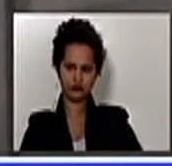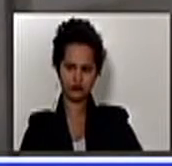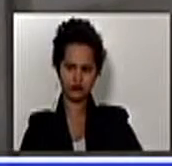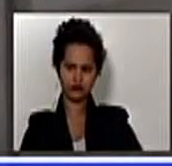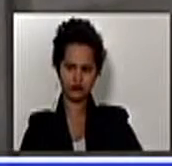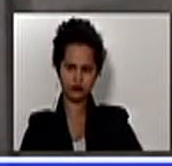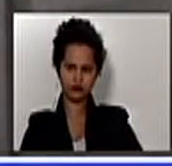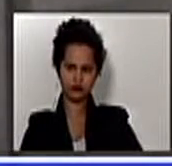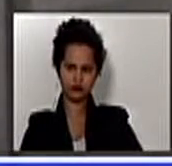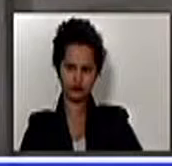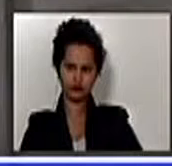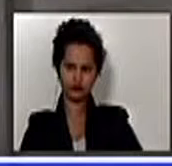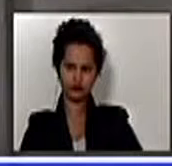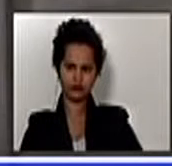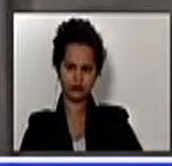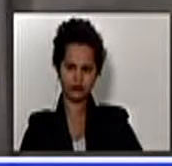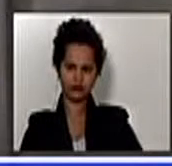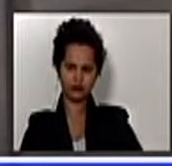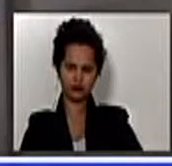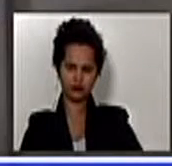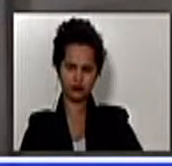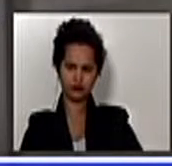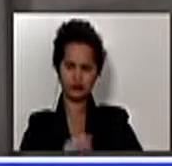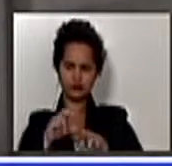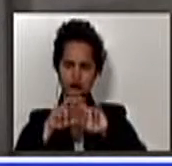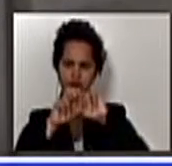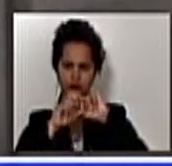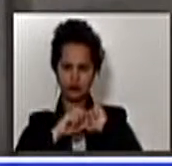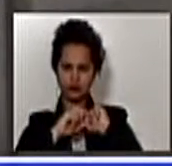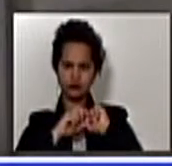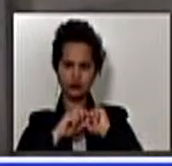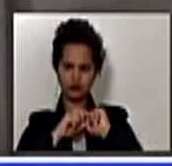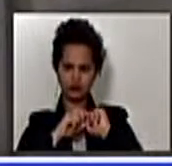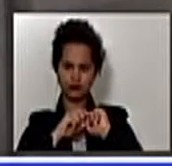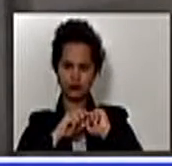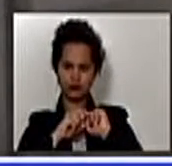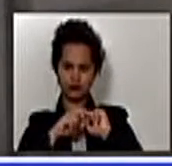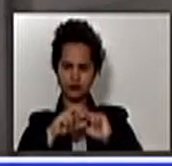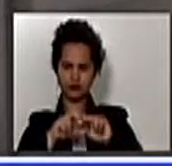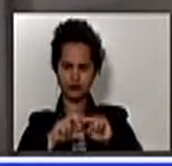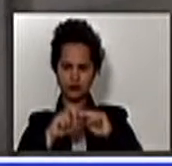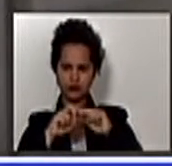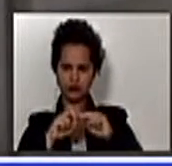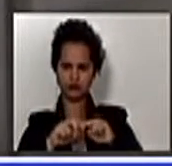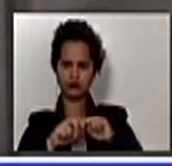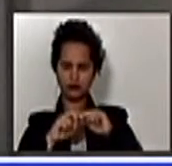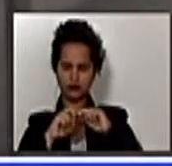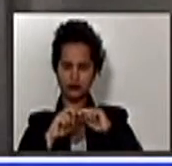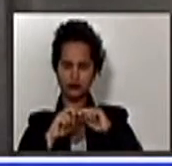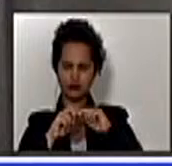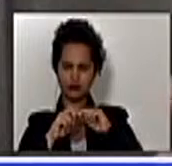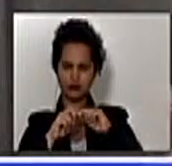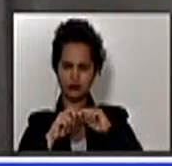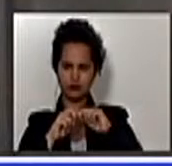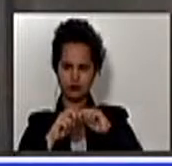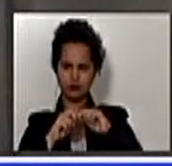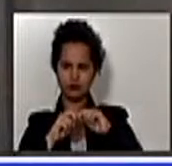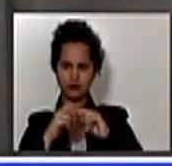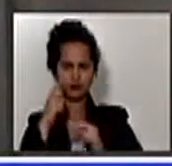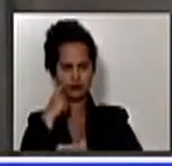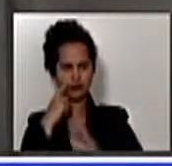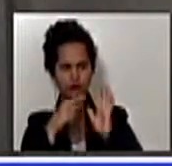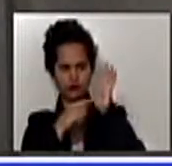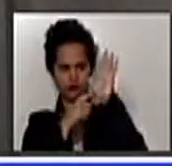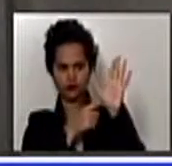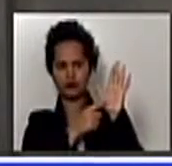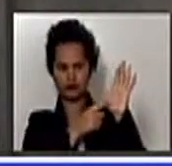Por isso da importância, às vezes, do orçamento impositivo,